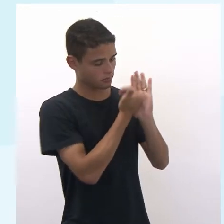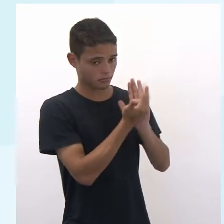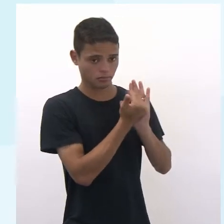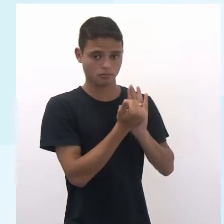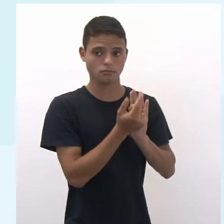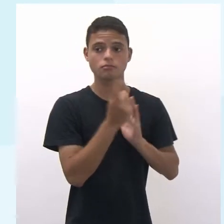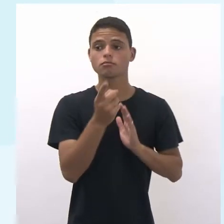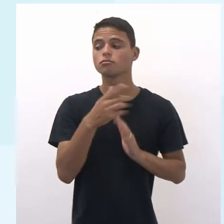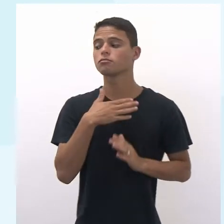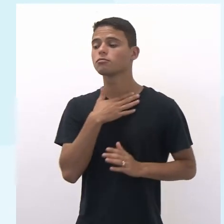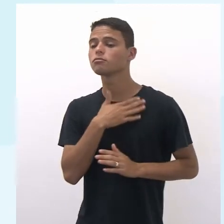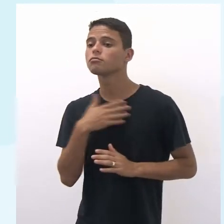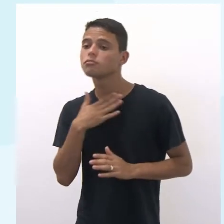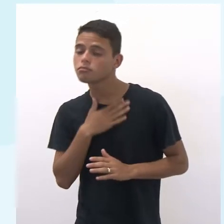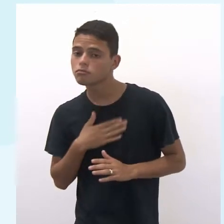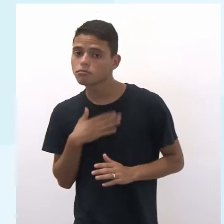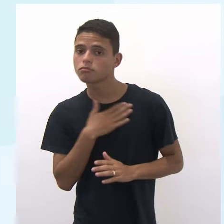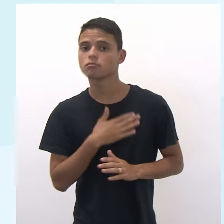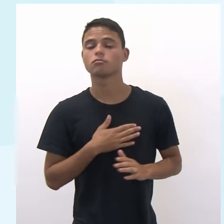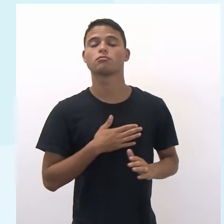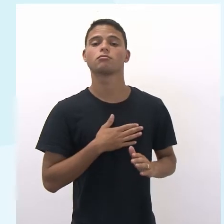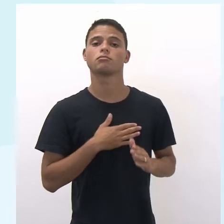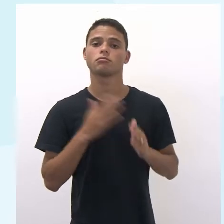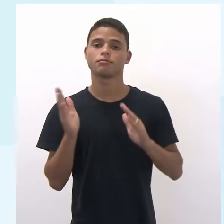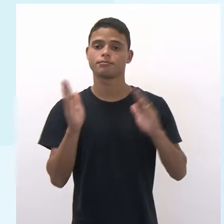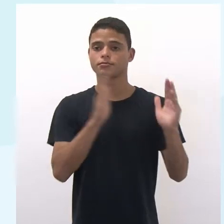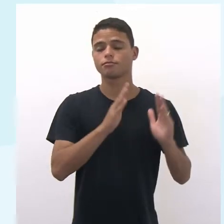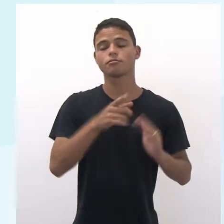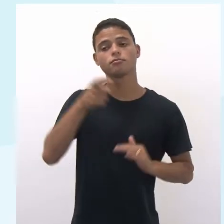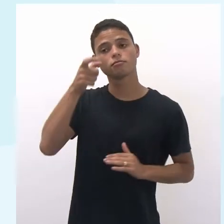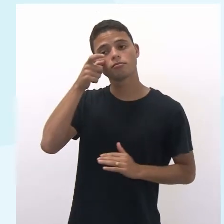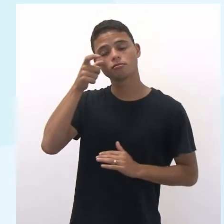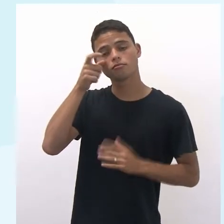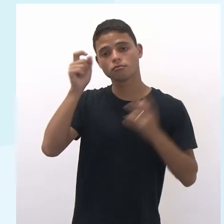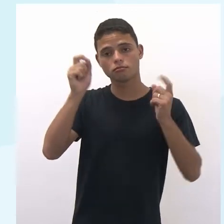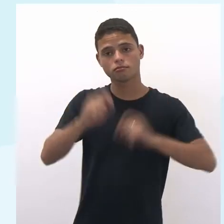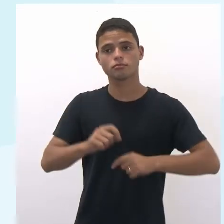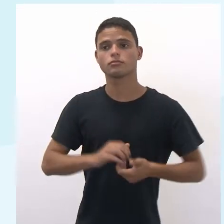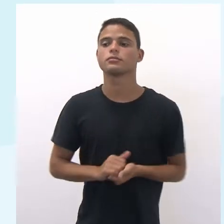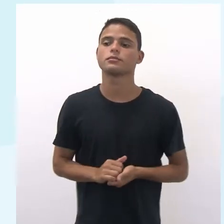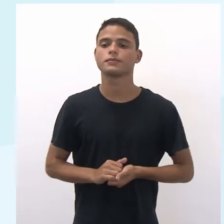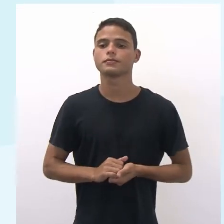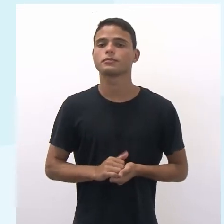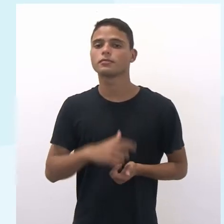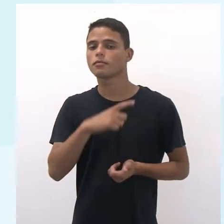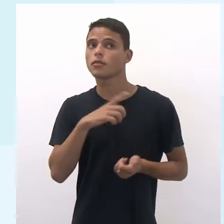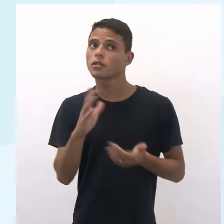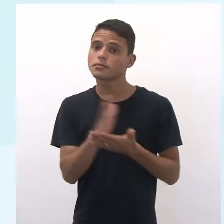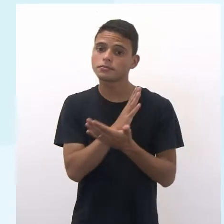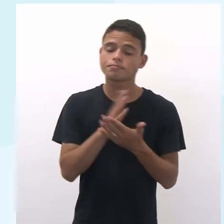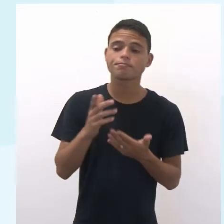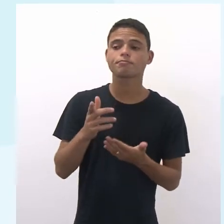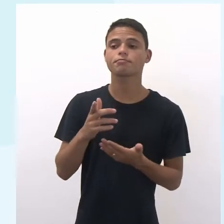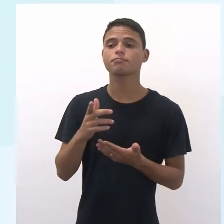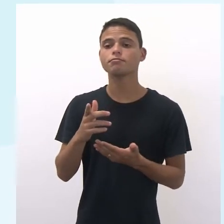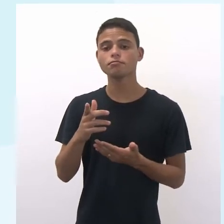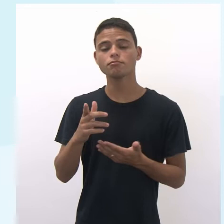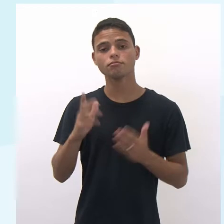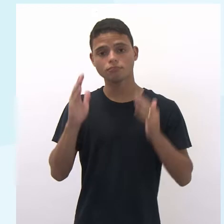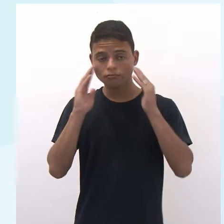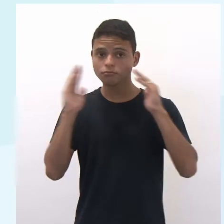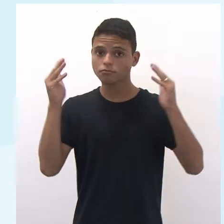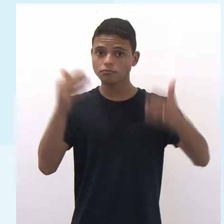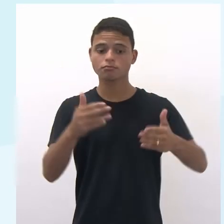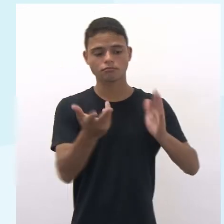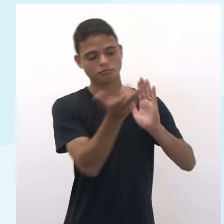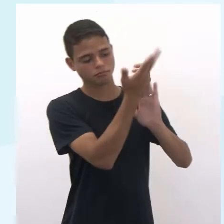aquela cena. Eu achei muito legal. Eu consigo perceber, por exemplo, já algumas intencionalidades. Fazer o desenho a partir de